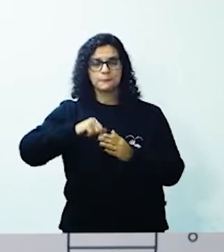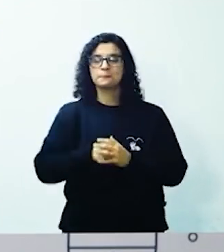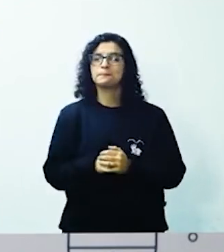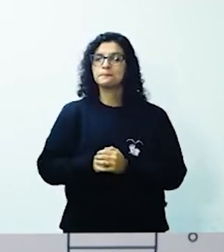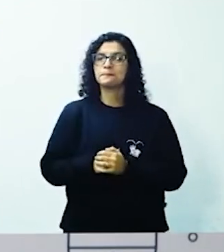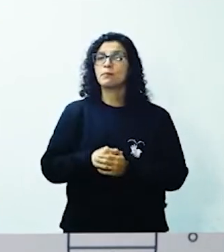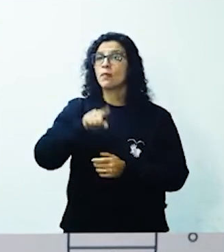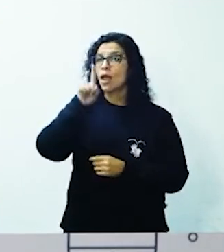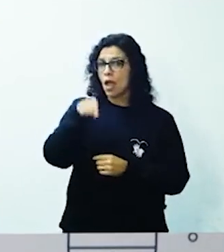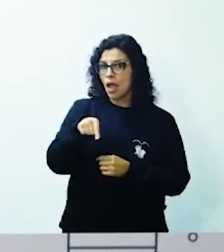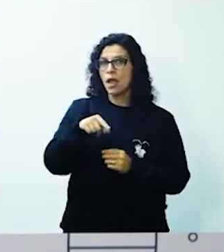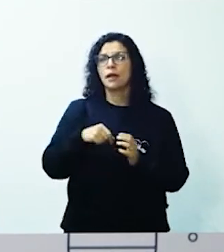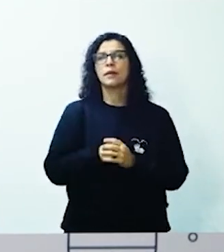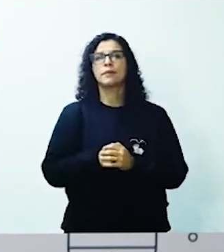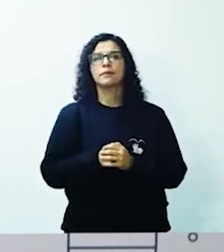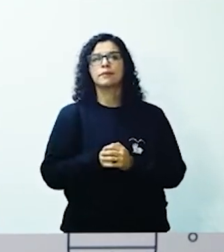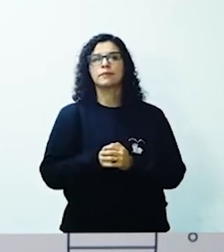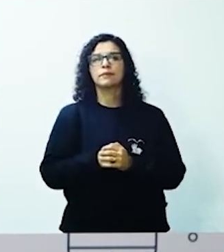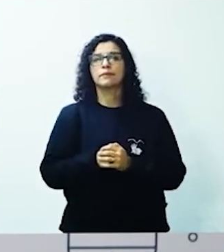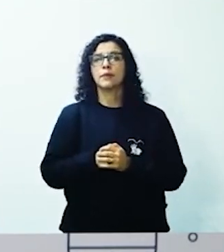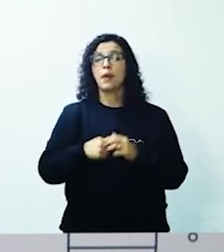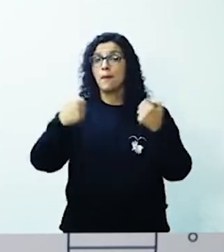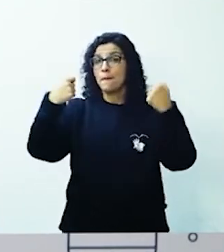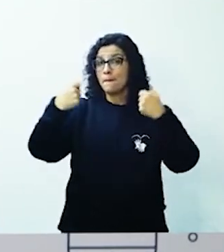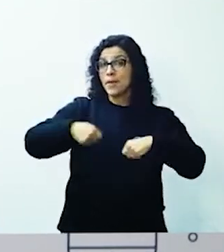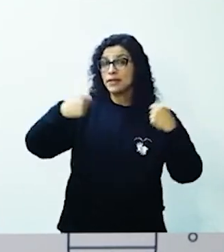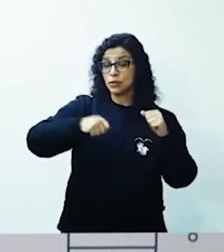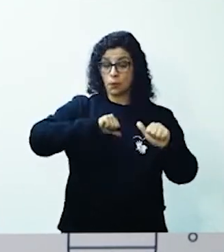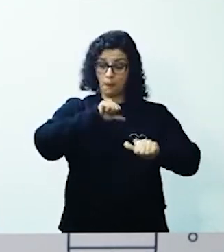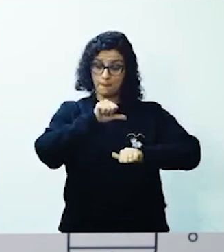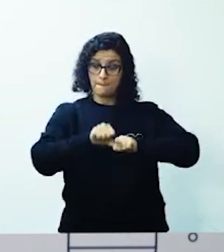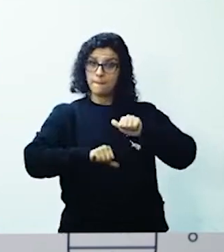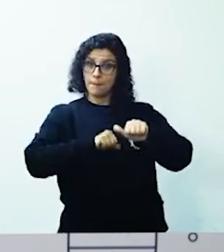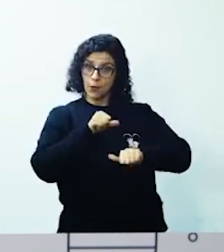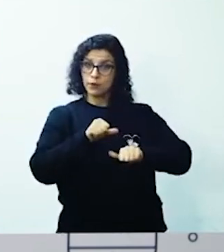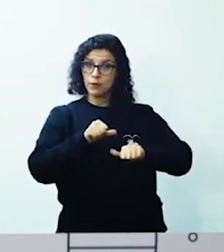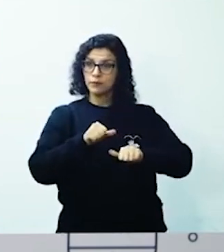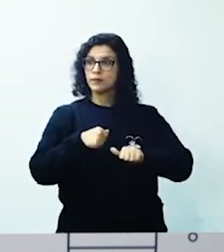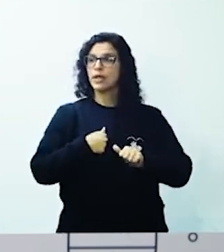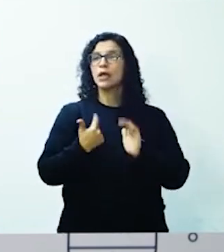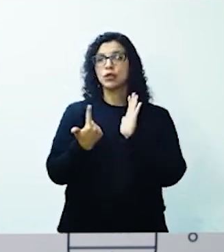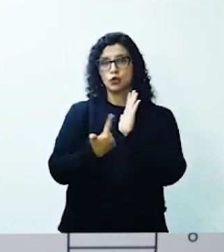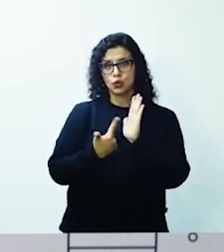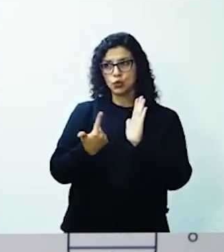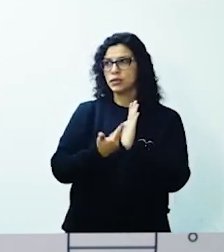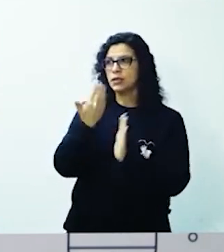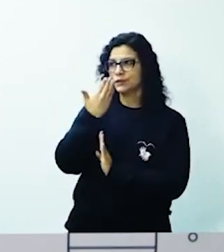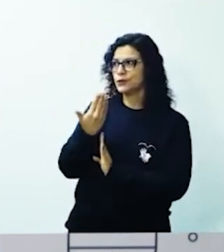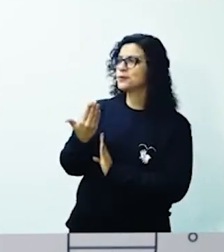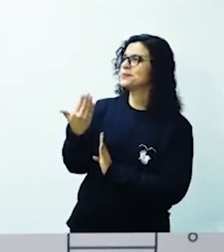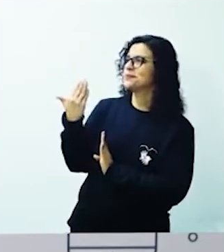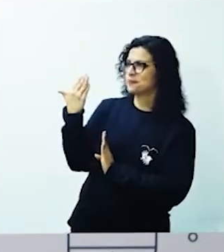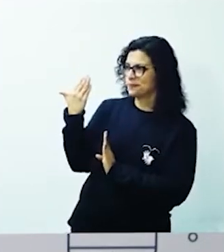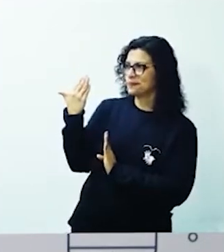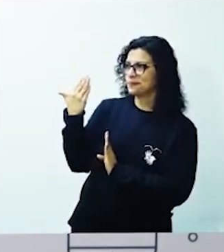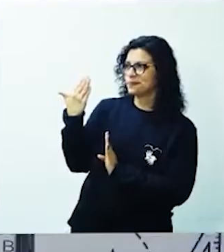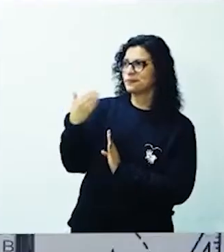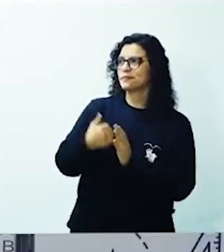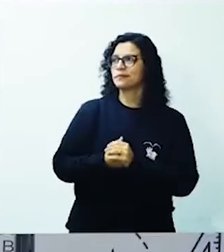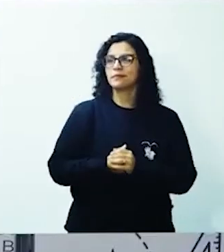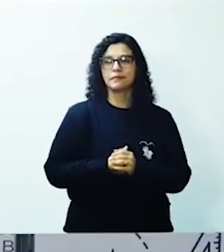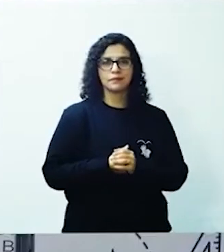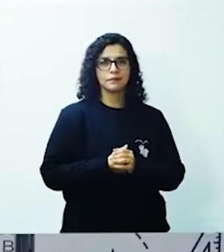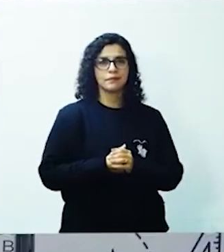hoje, ele é Preciso Mudar. E é deste livro do Braulio